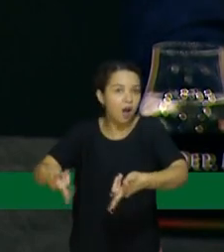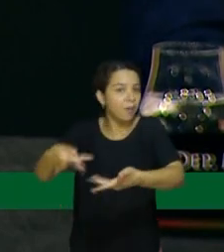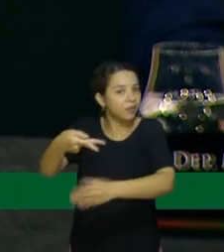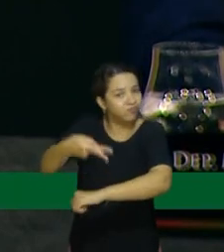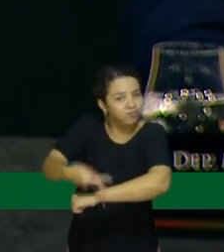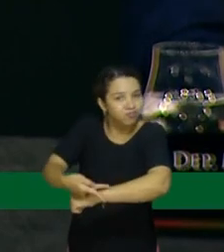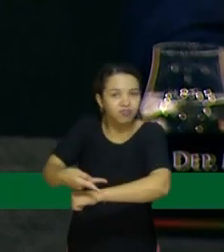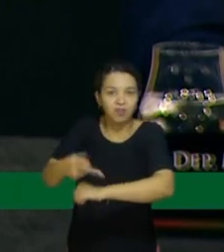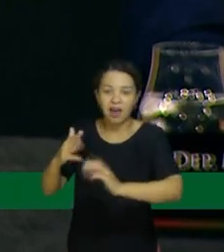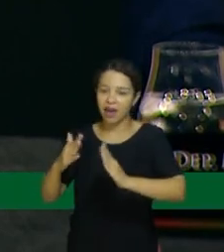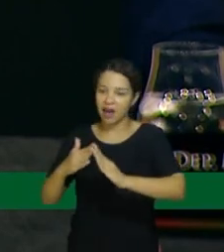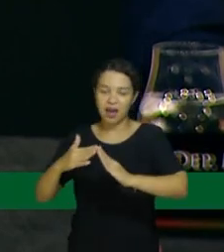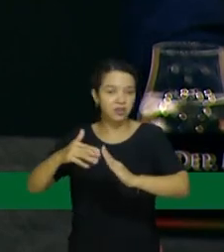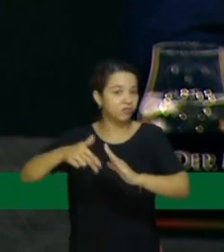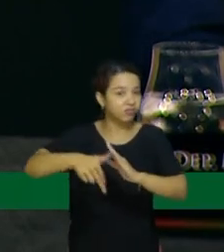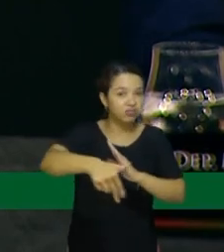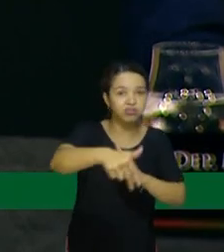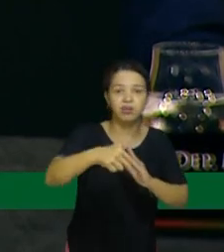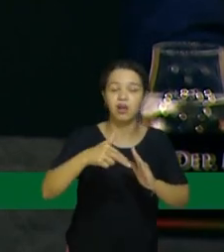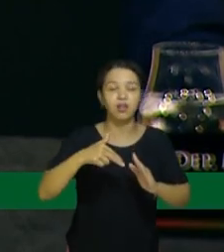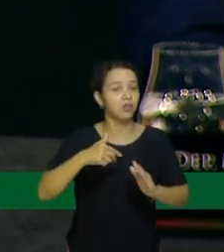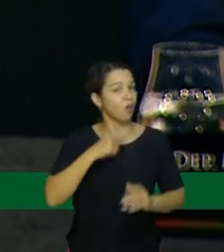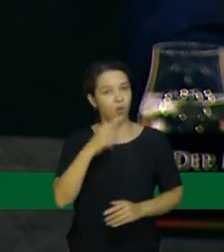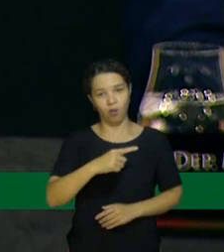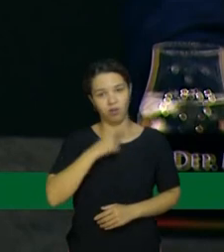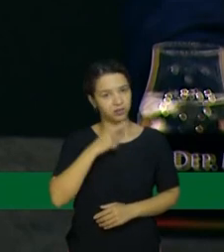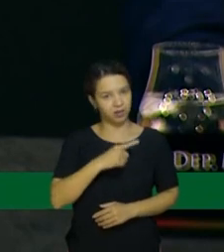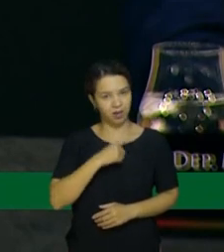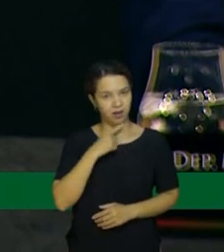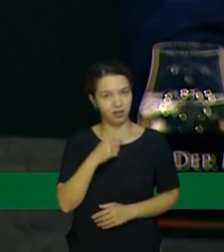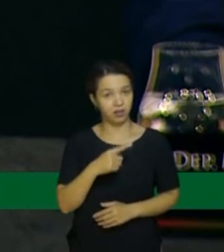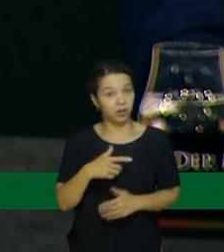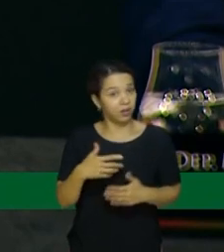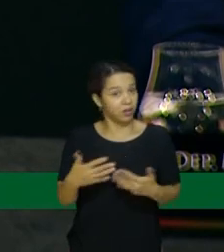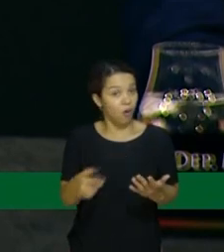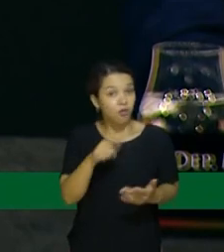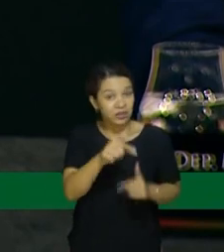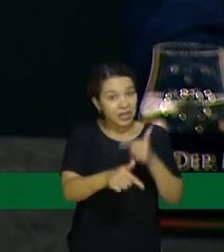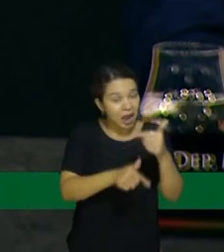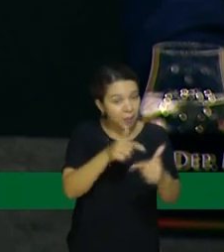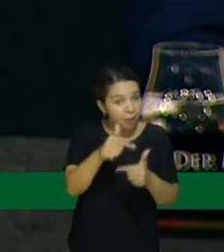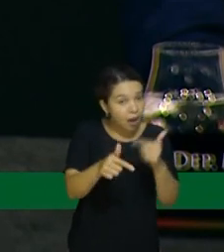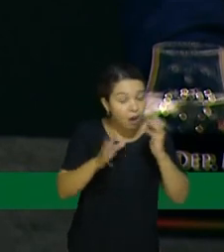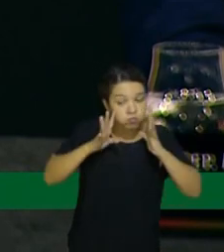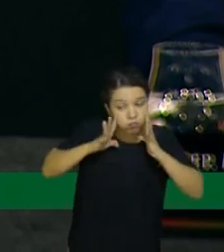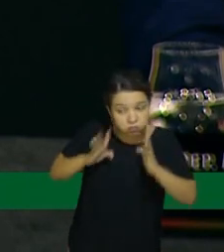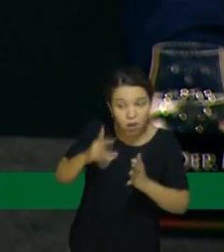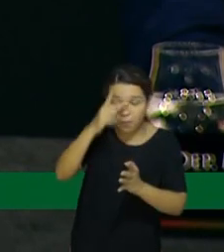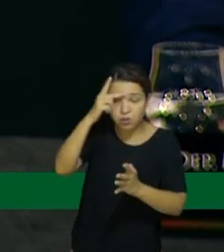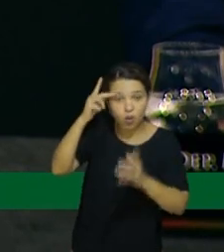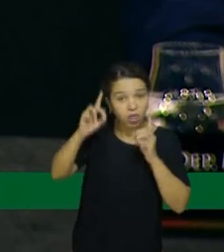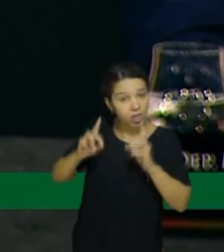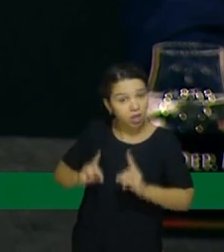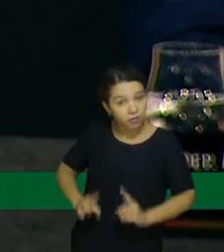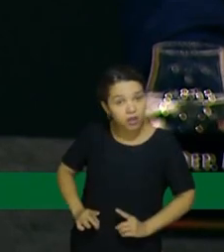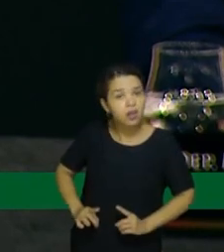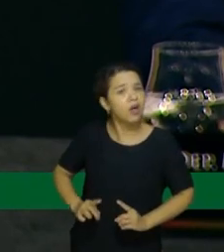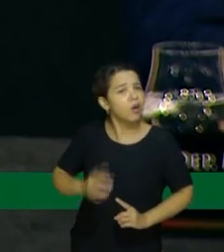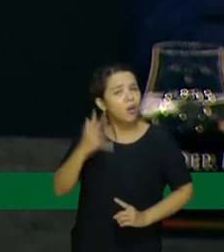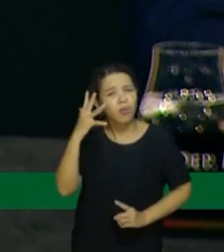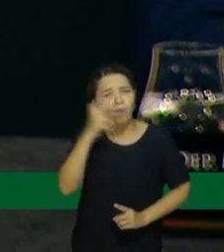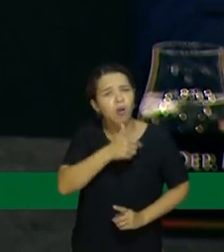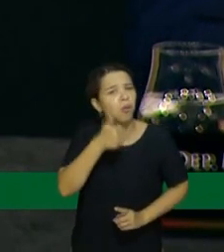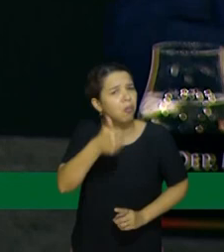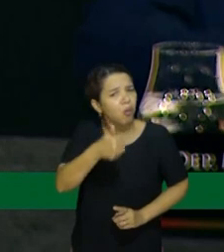então quando você faz um trabalho direcionado a pessoa com deficiência é muito bonito ter eventos foras